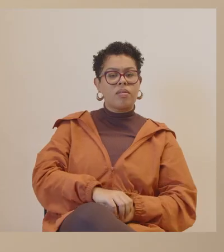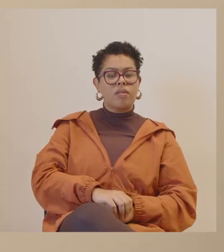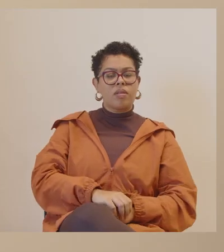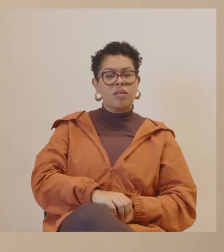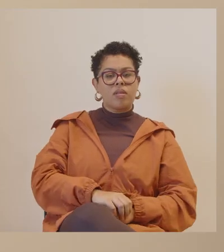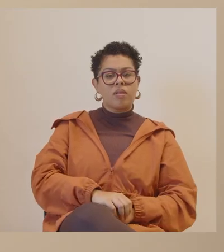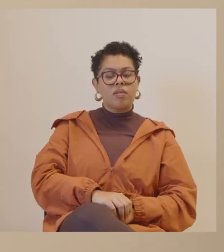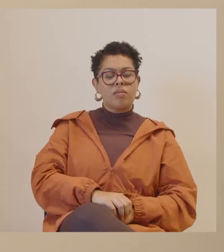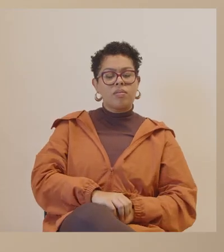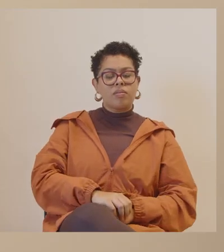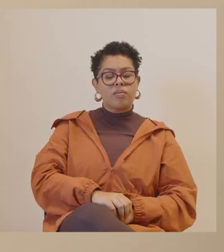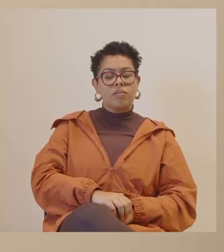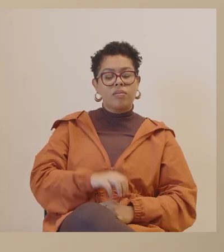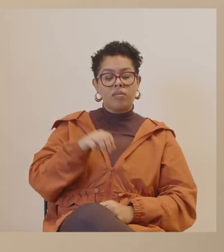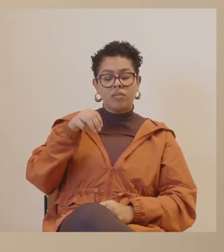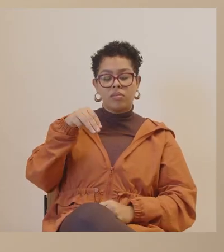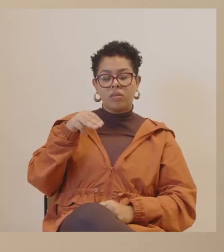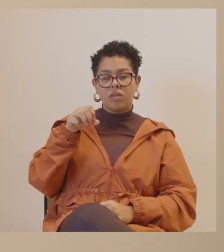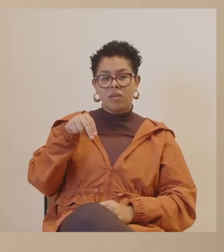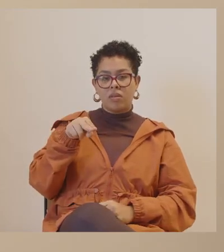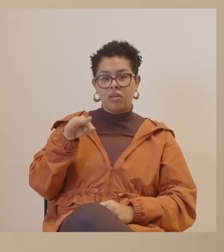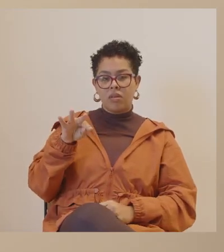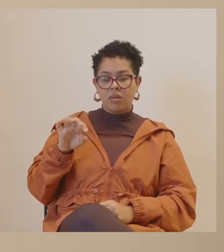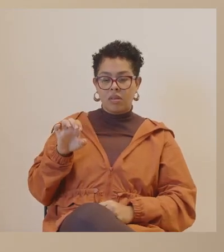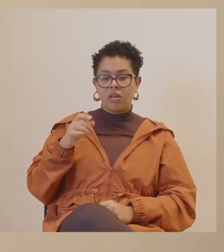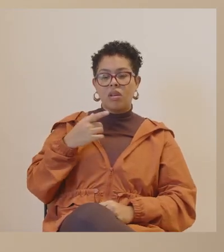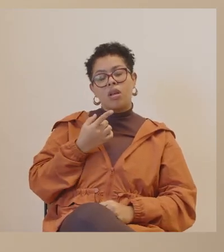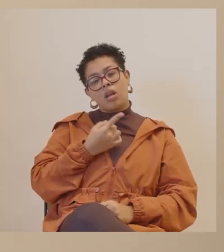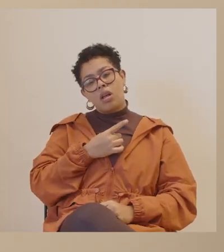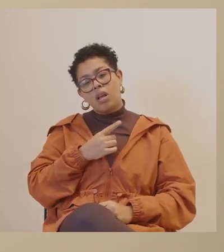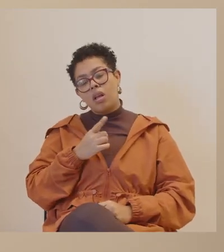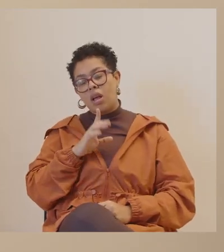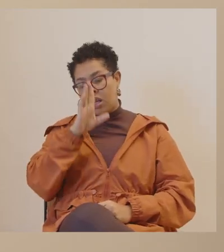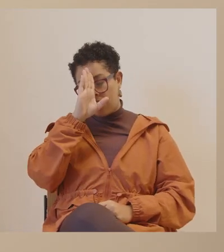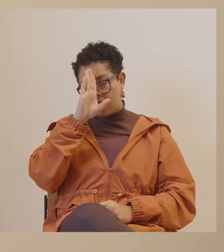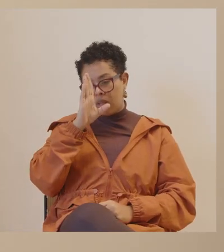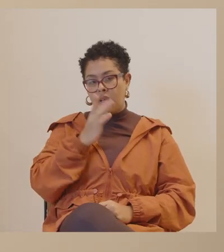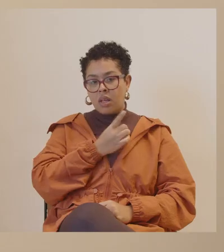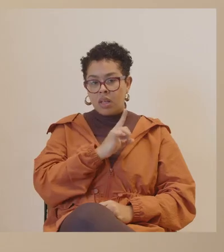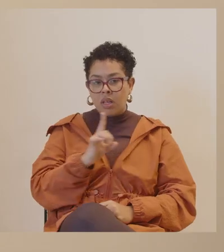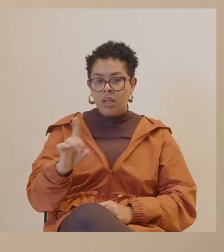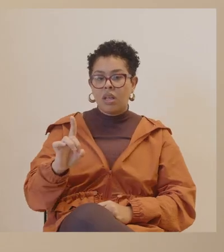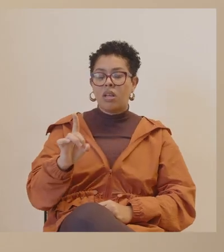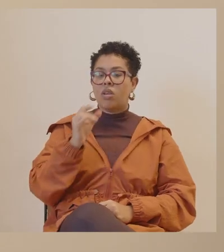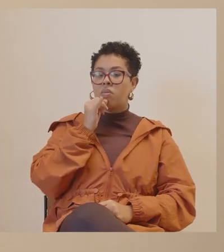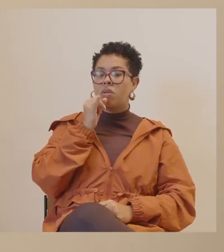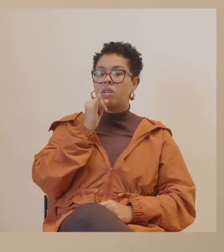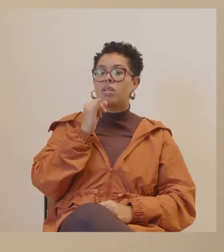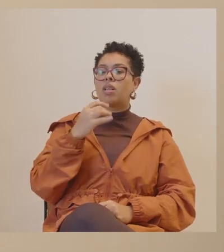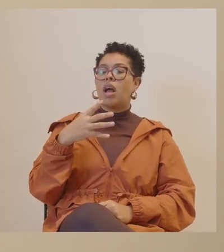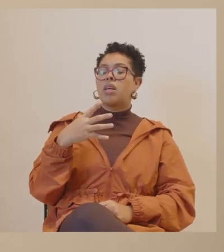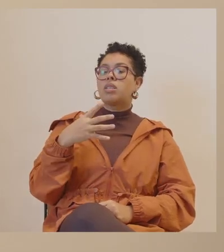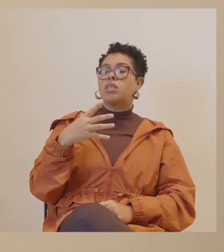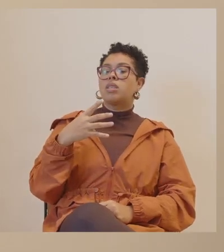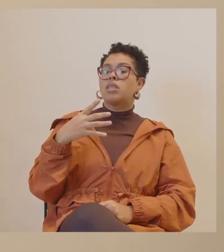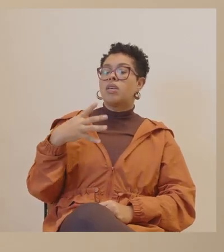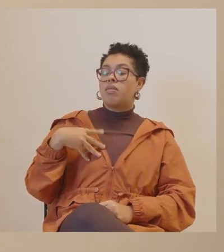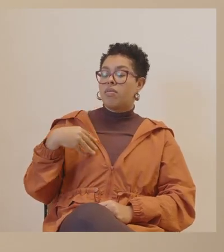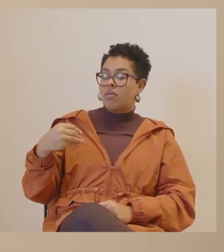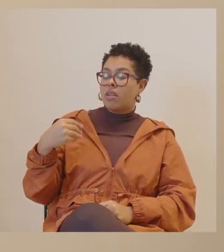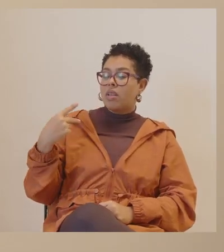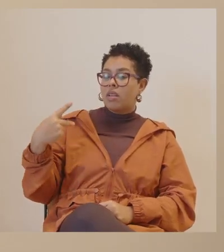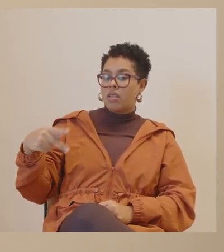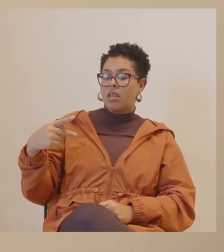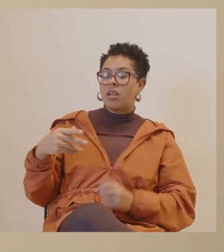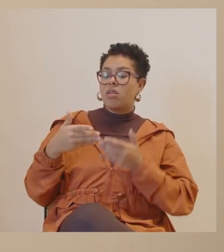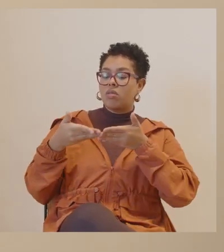idas cotidianas, né, ou pelo menos durante o fim de semana, nas horas de lazer, das enteadas do Monet que iam